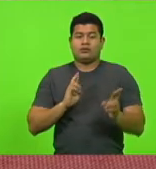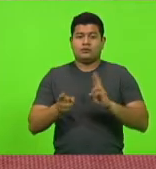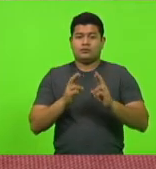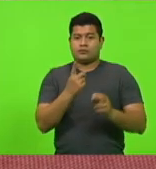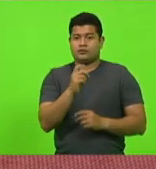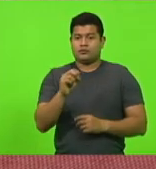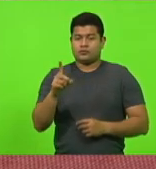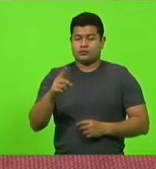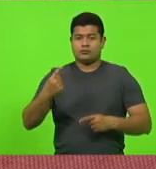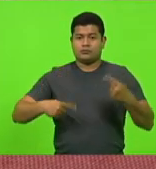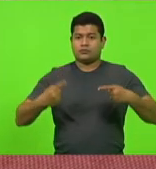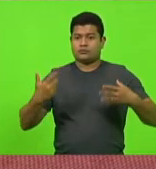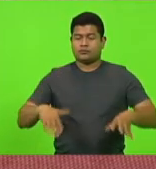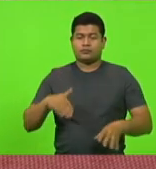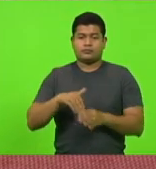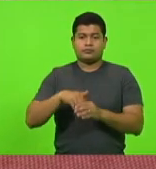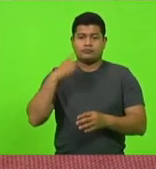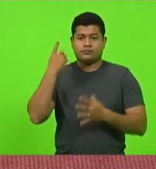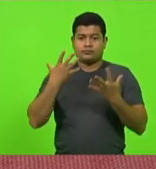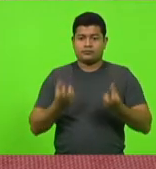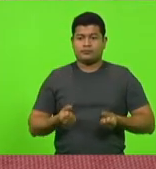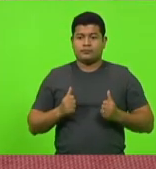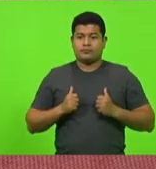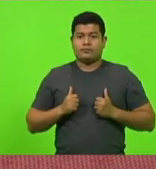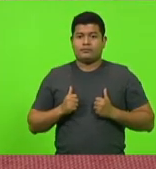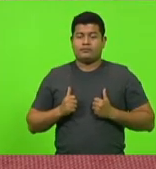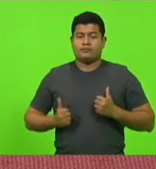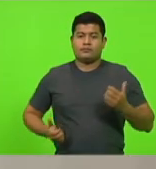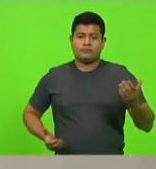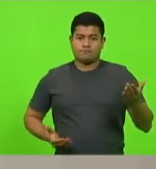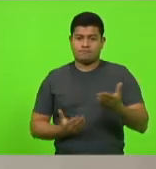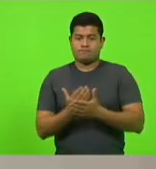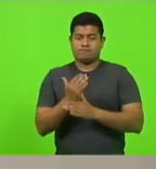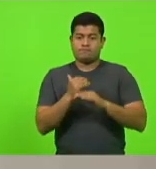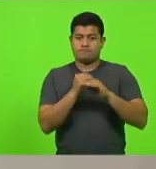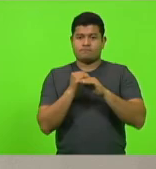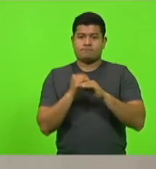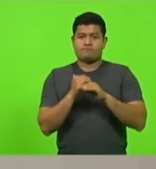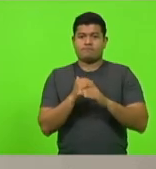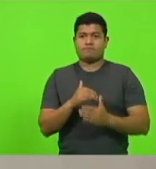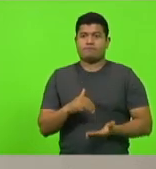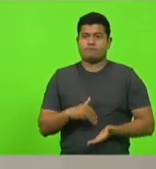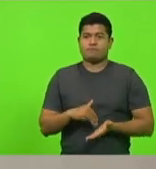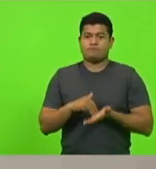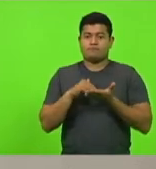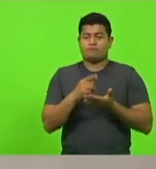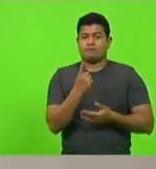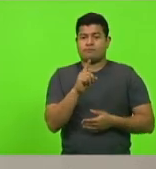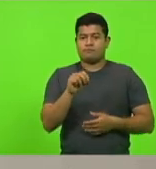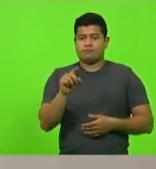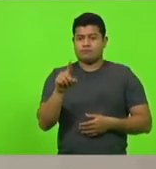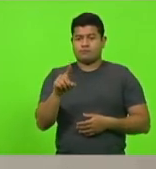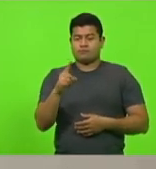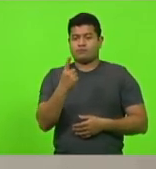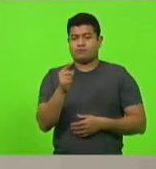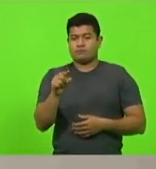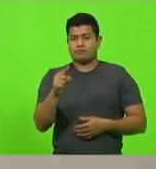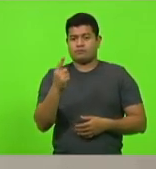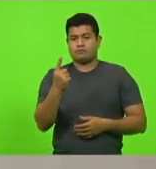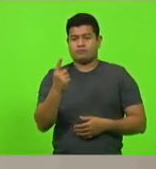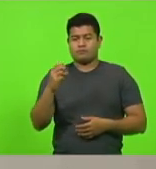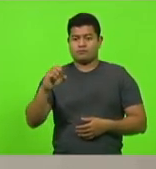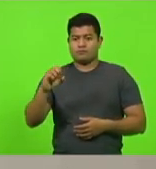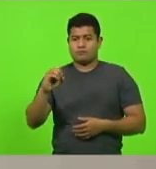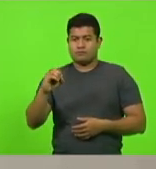discutir em votação, deputados que aprovam, permaneçam como se encontram. Aprovado por unanimidade. Moção 1108, autor deputado Mauro de